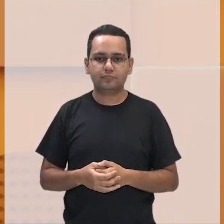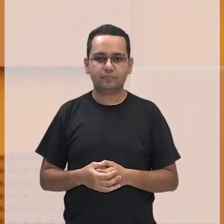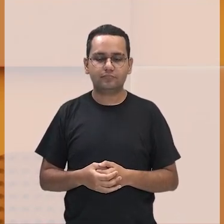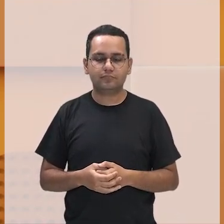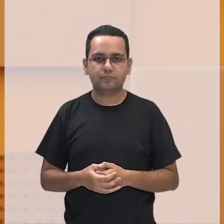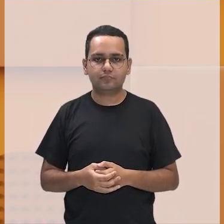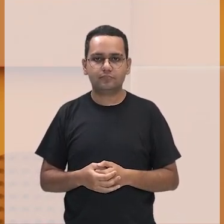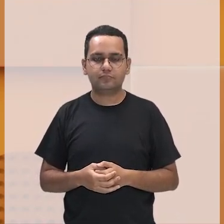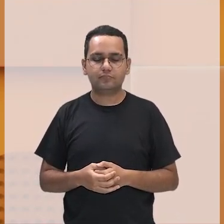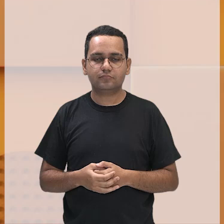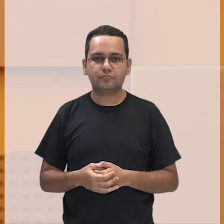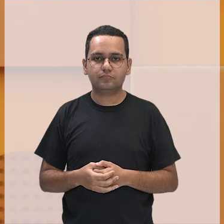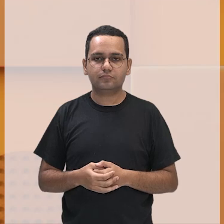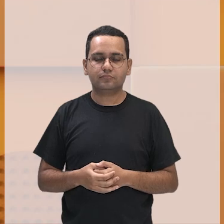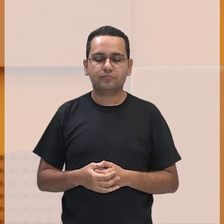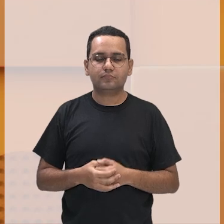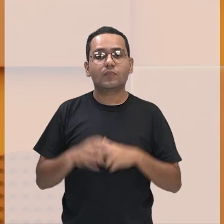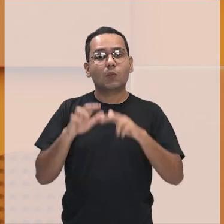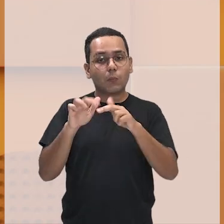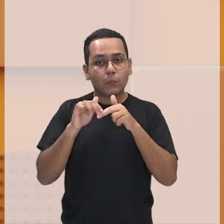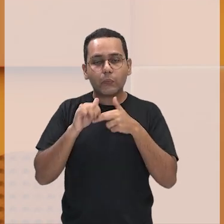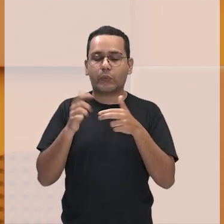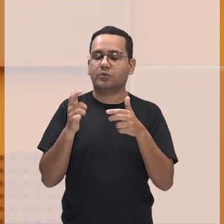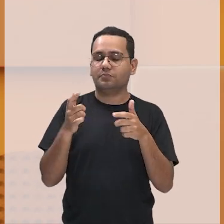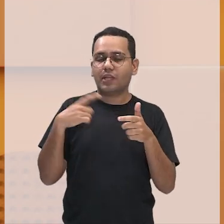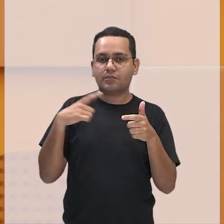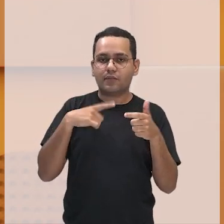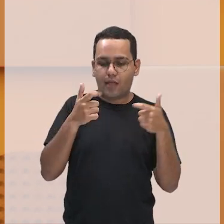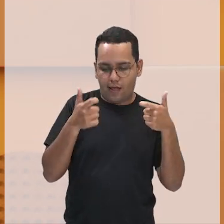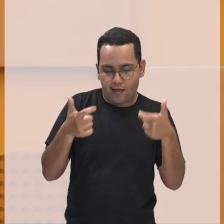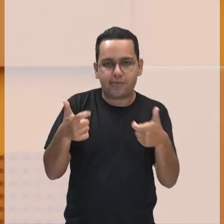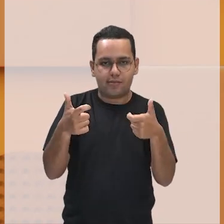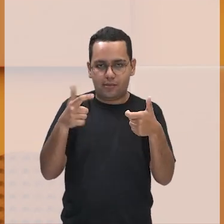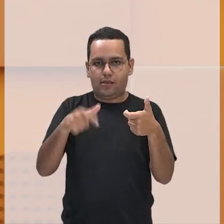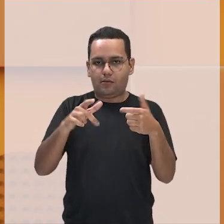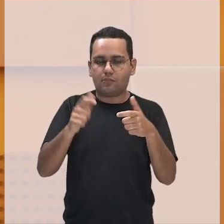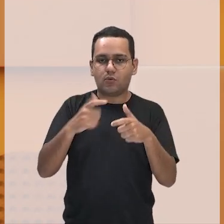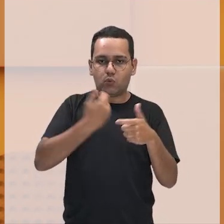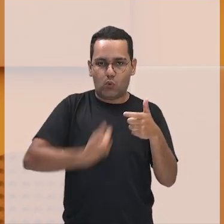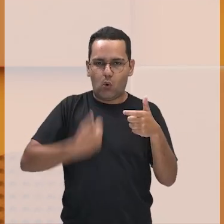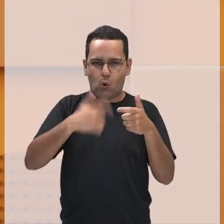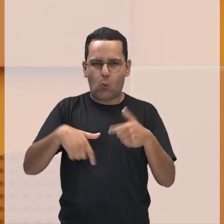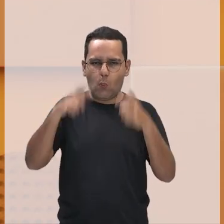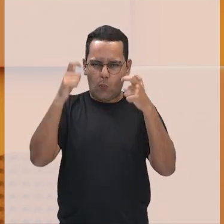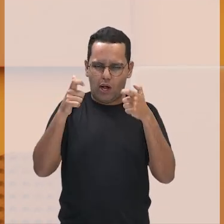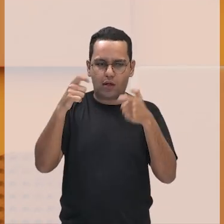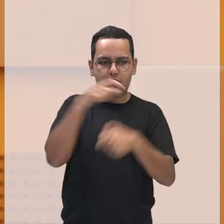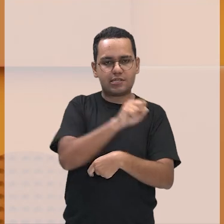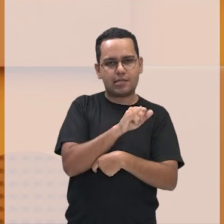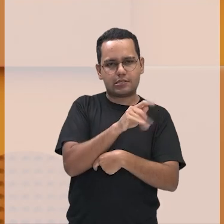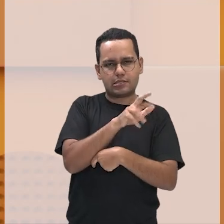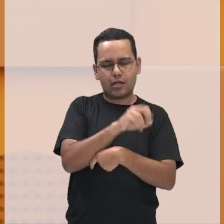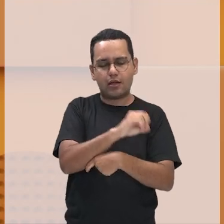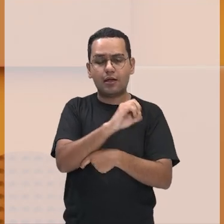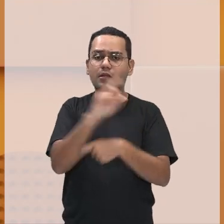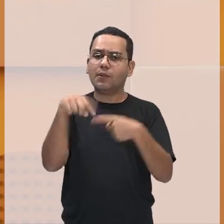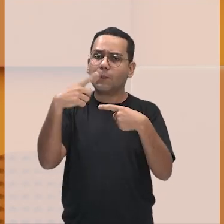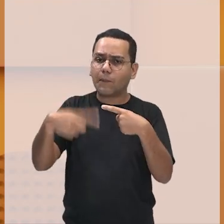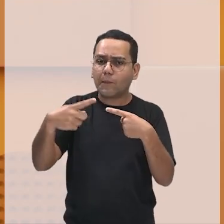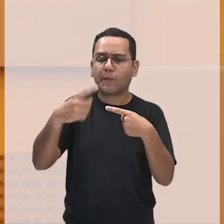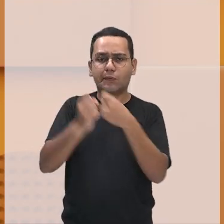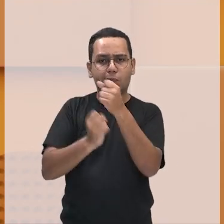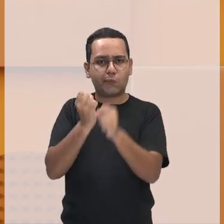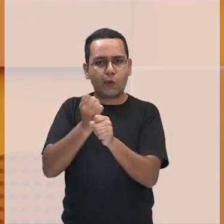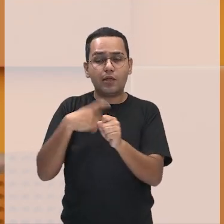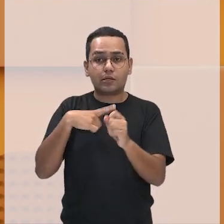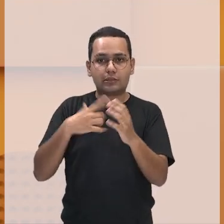contra os sassânidas, que começou no ano 421, chegou ao fim no ano seguinte, através de um tratado de paz que